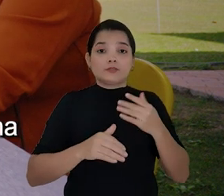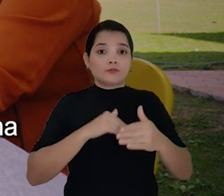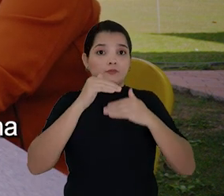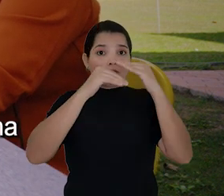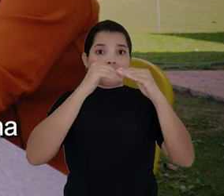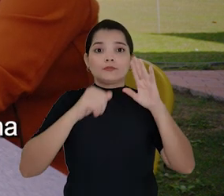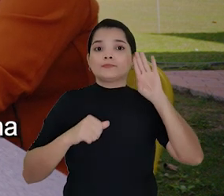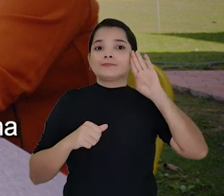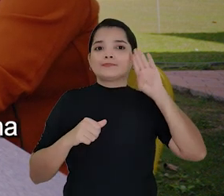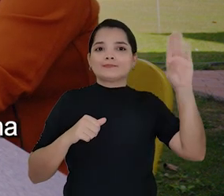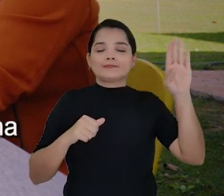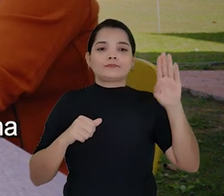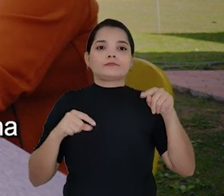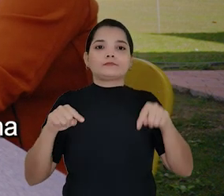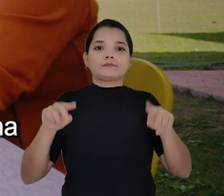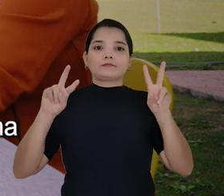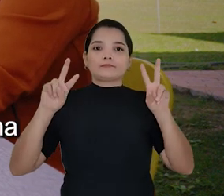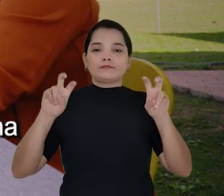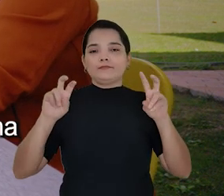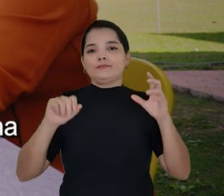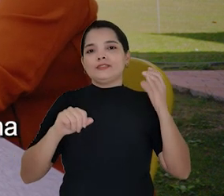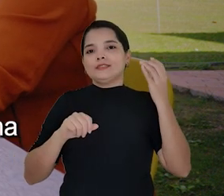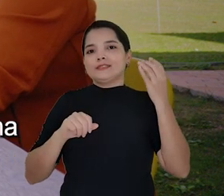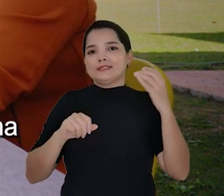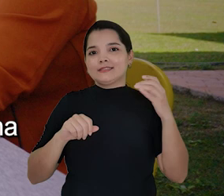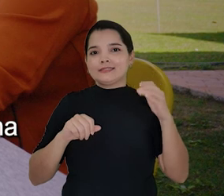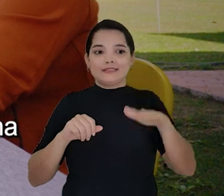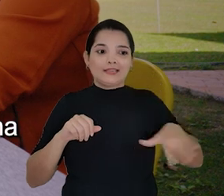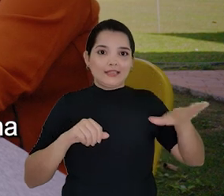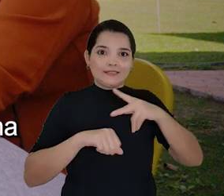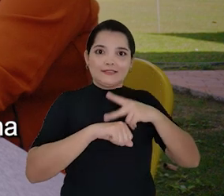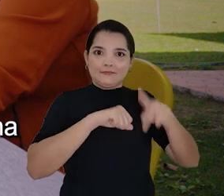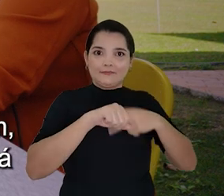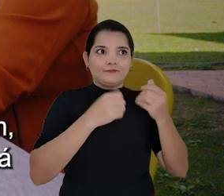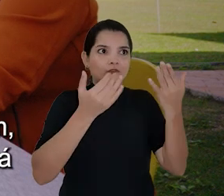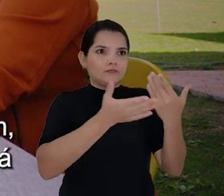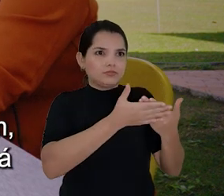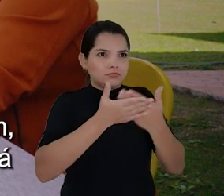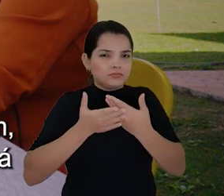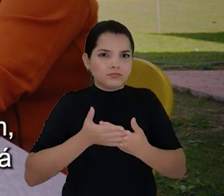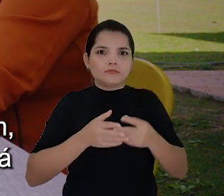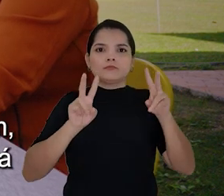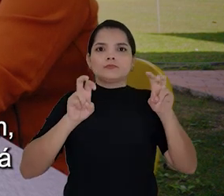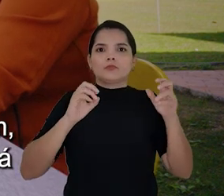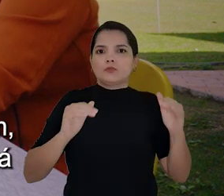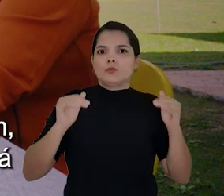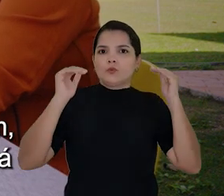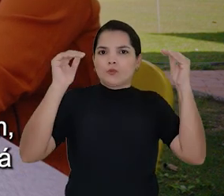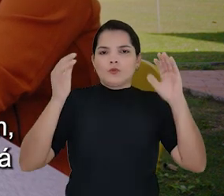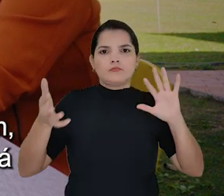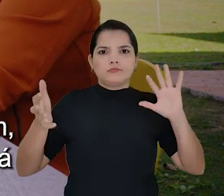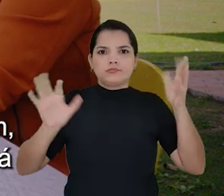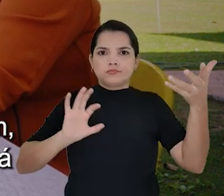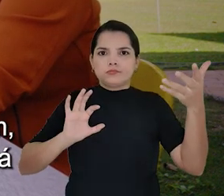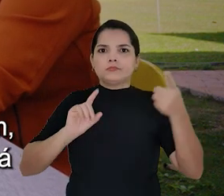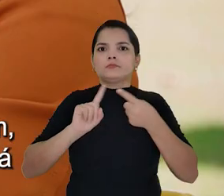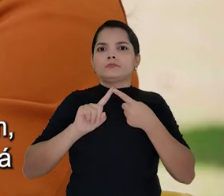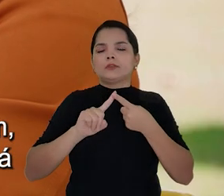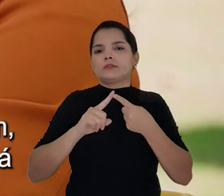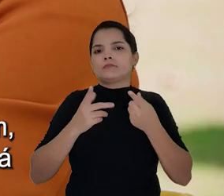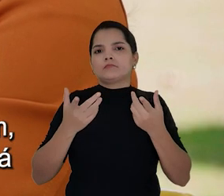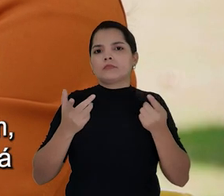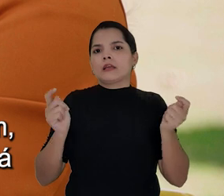sobretudo no que a gente chama nas áreas de ciência de fronteira e que trazem soberania e revoluções ou